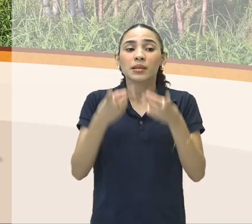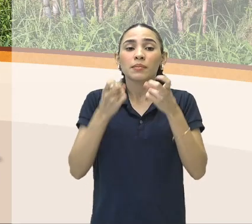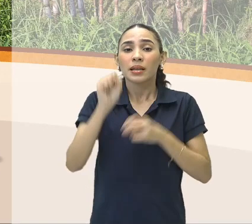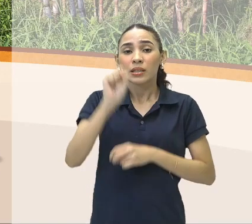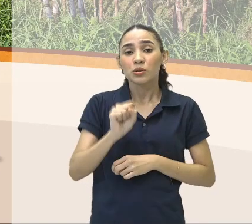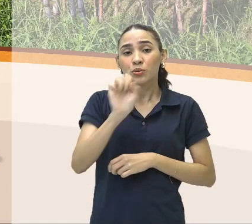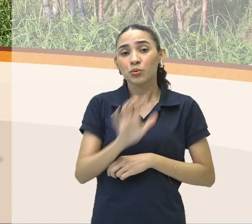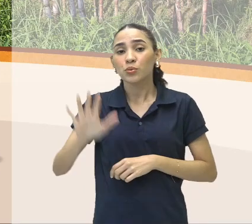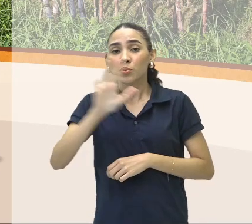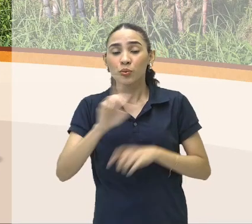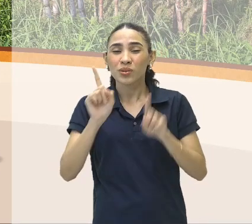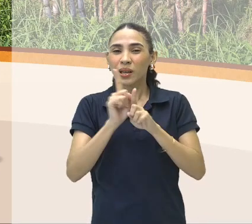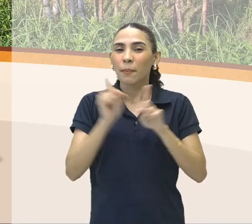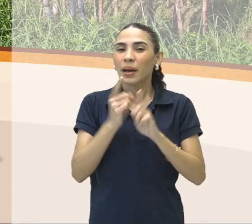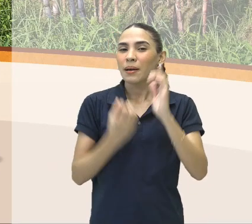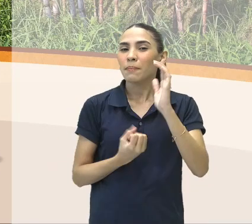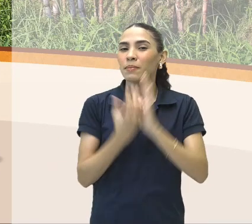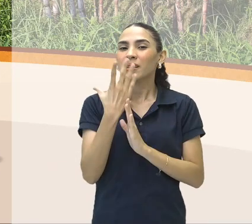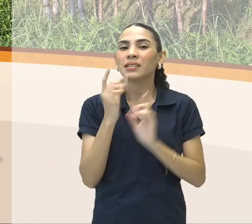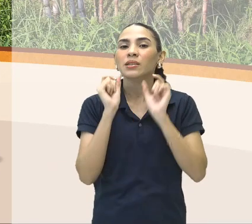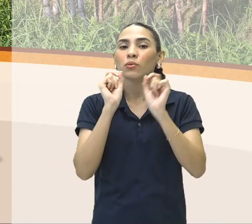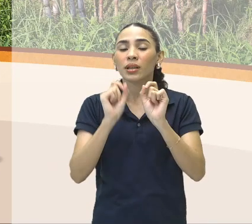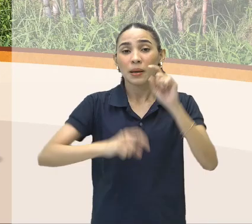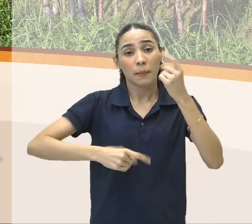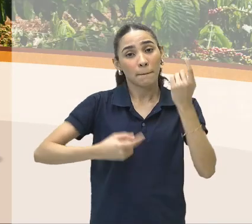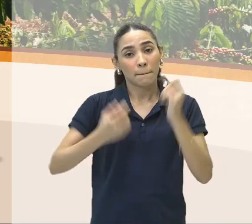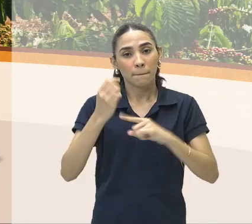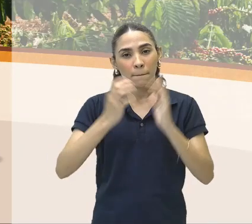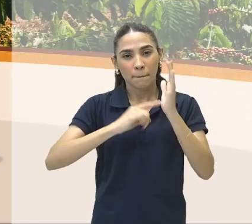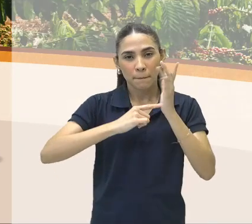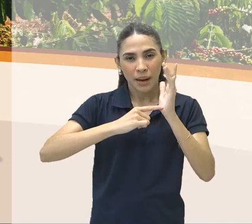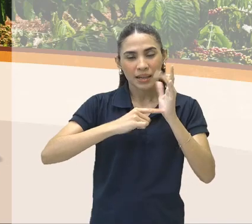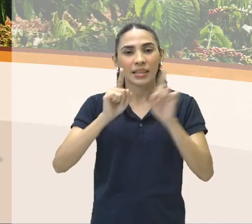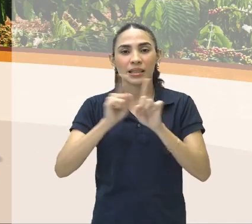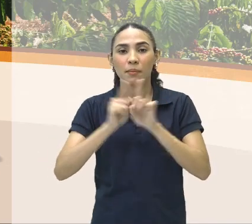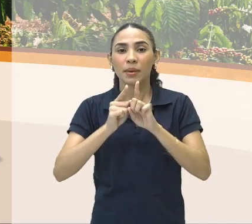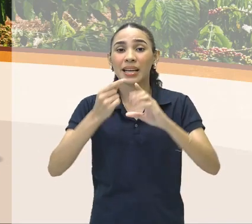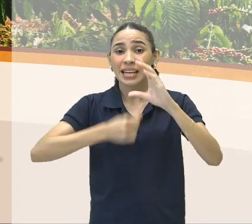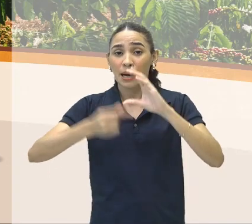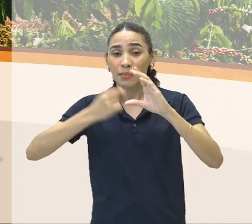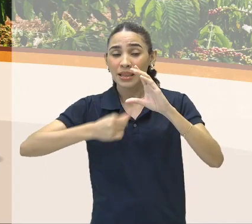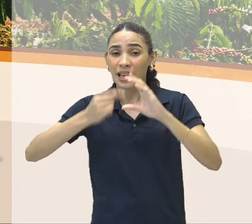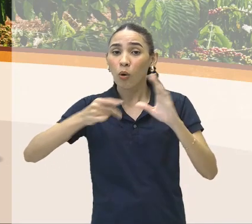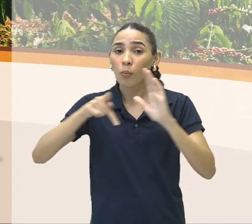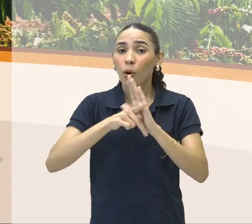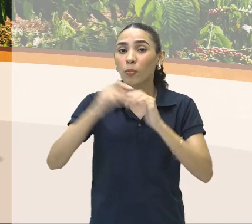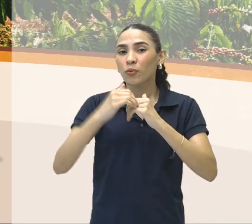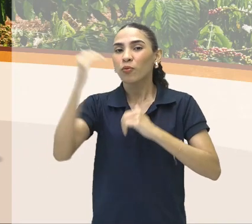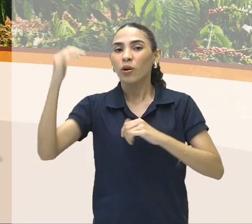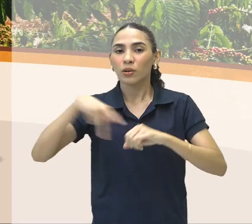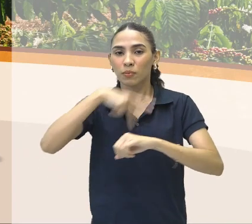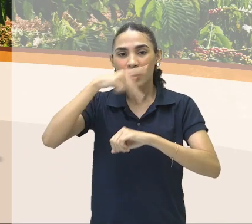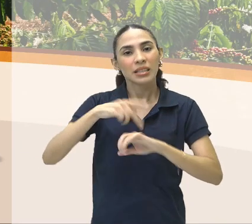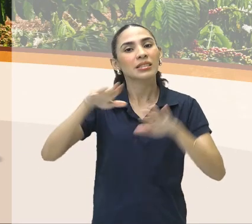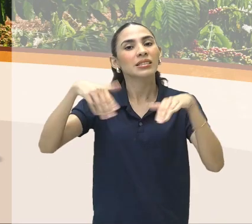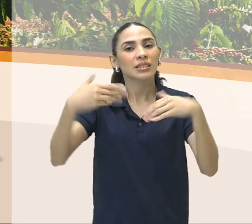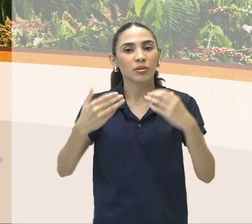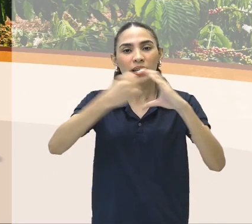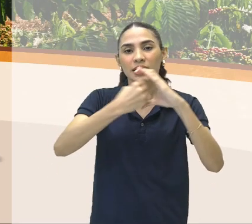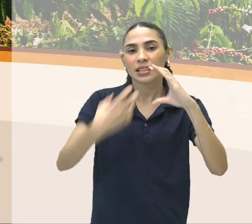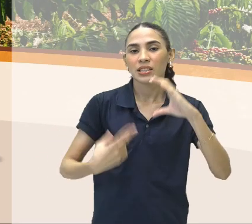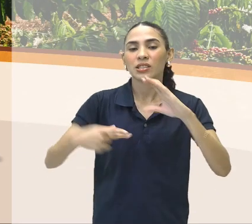de máquinas e capital estrangeiro. Então, todas essas características estão presentes na configuração